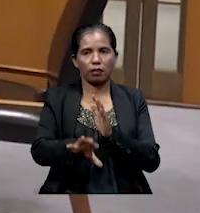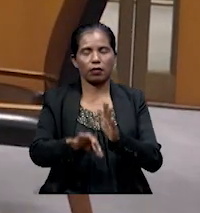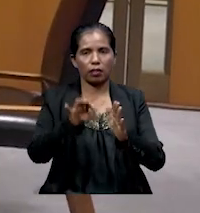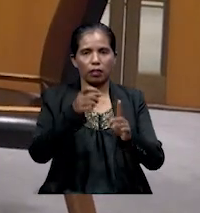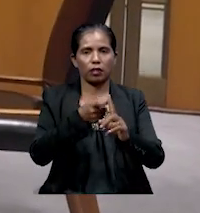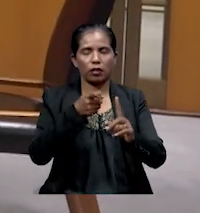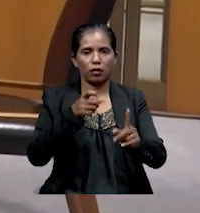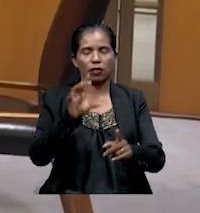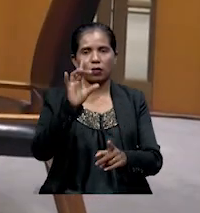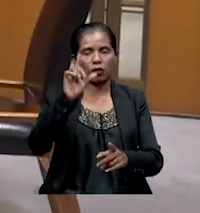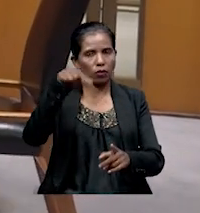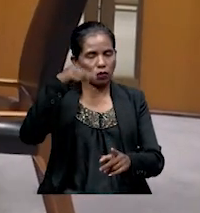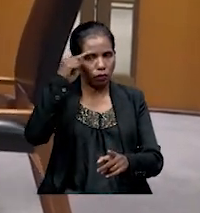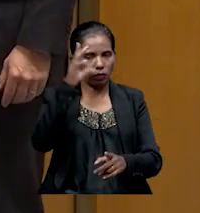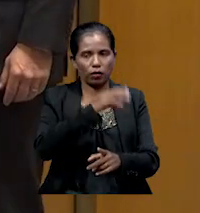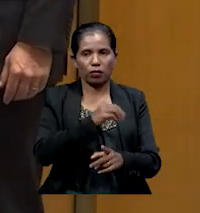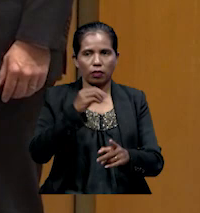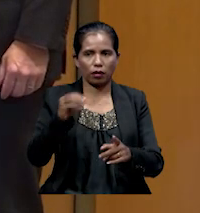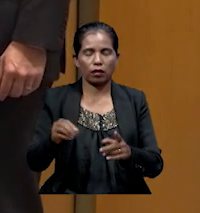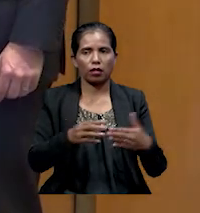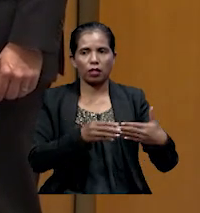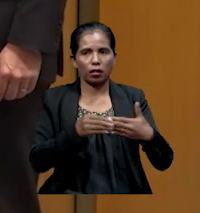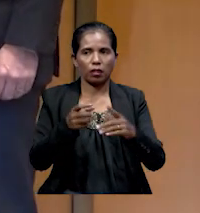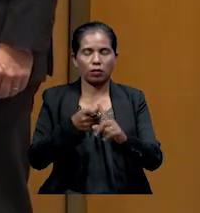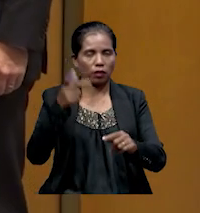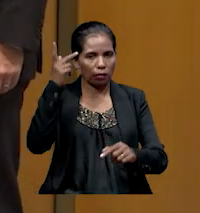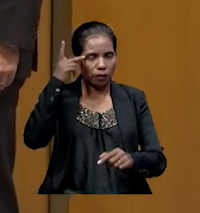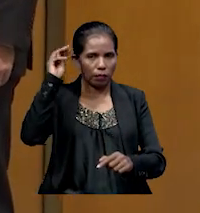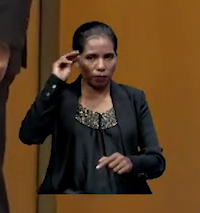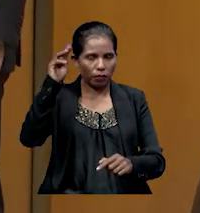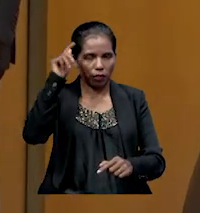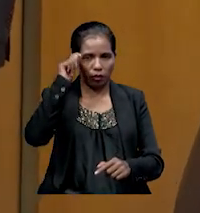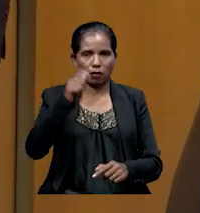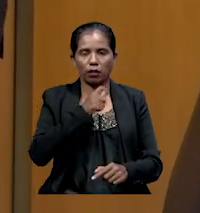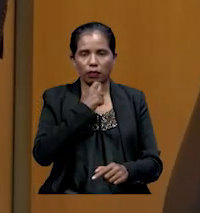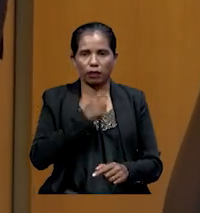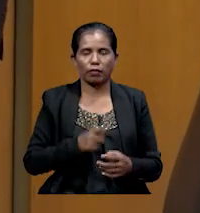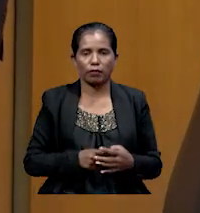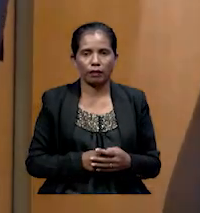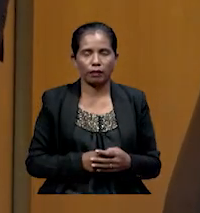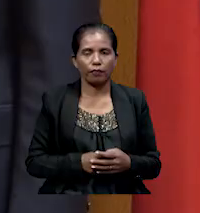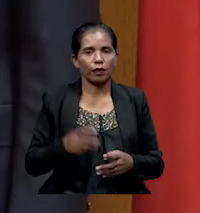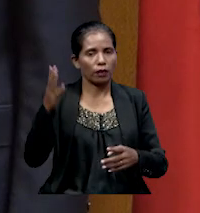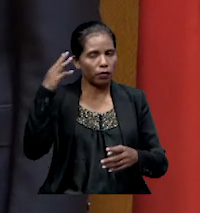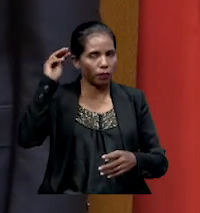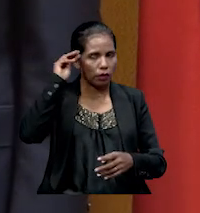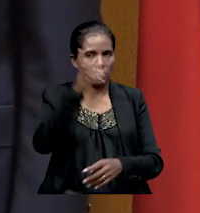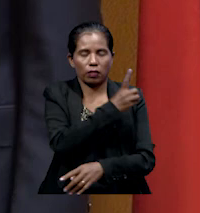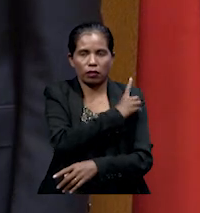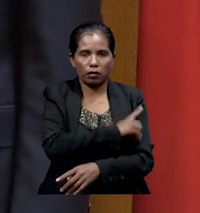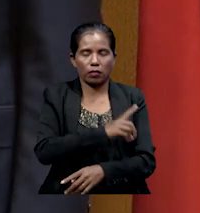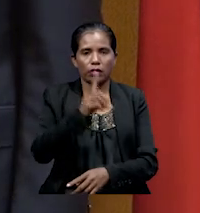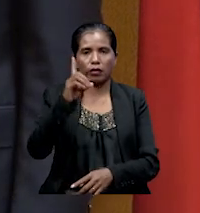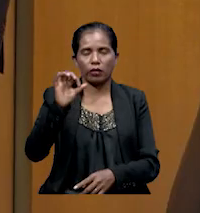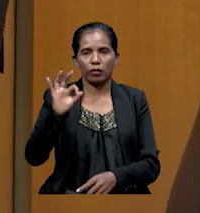autorização do seu 8º governo constitucional, né, lidera o seu primeiro-ministro, Taur Matan Ruak. Antes, temos ministro de defesa, Filomeno